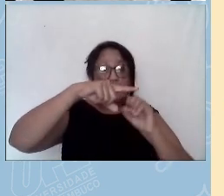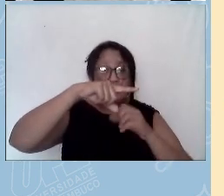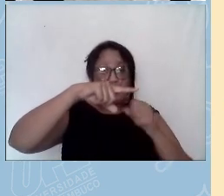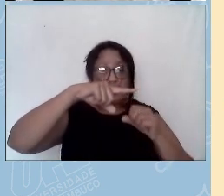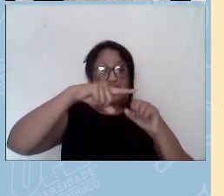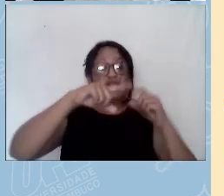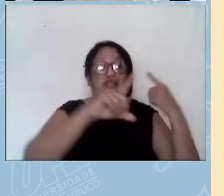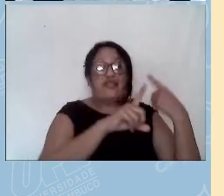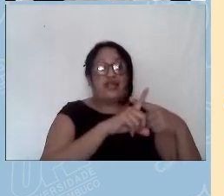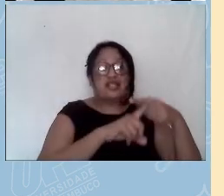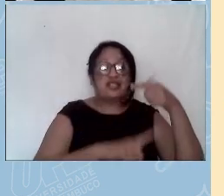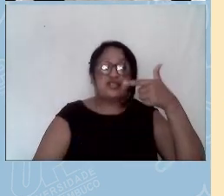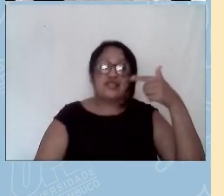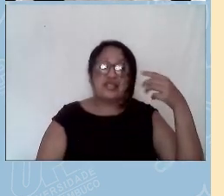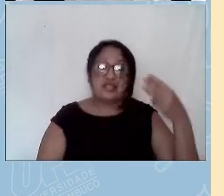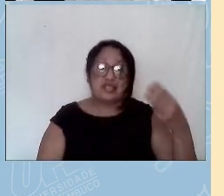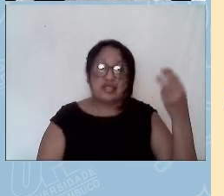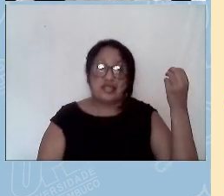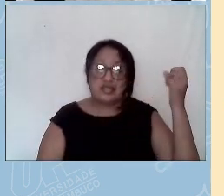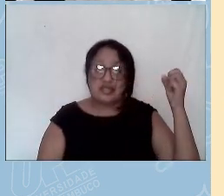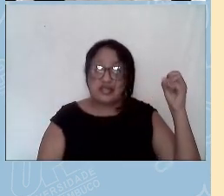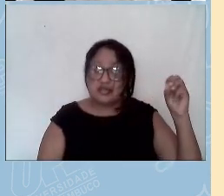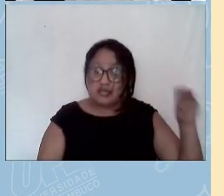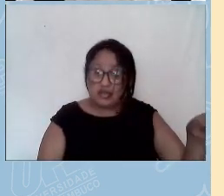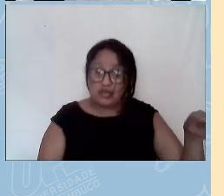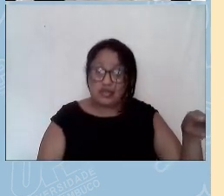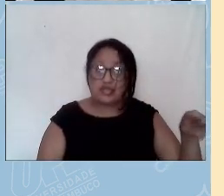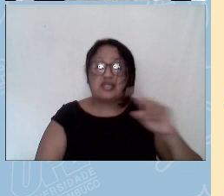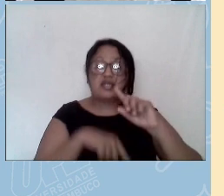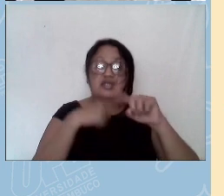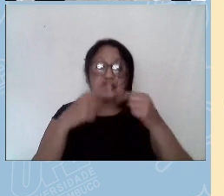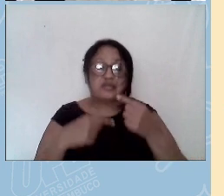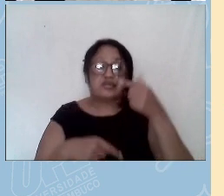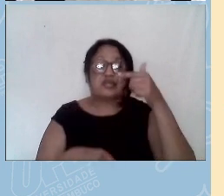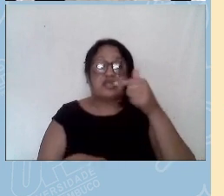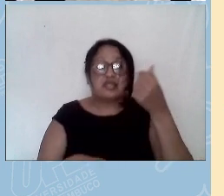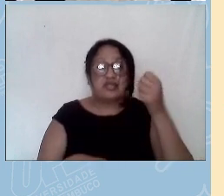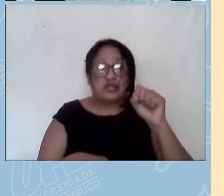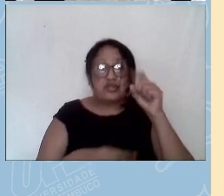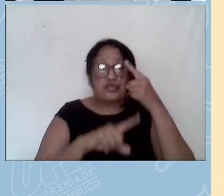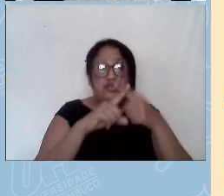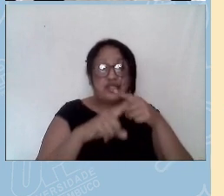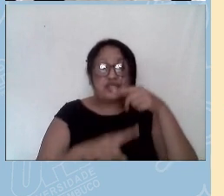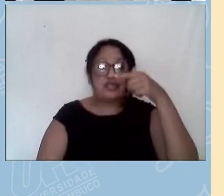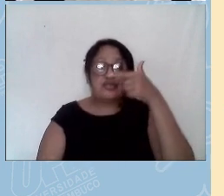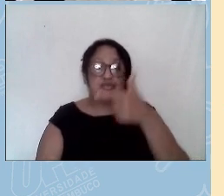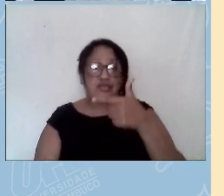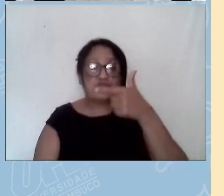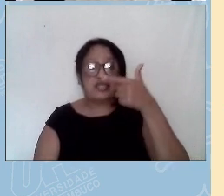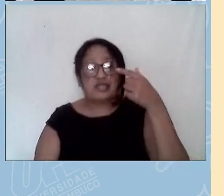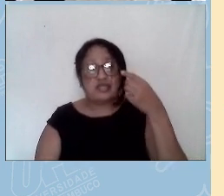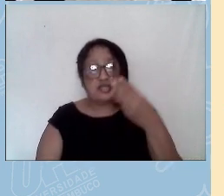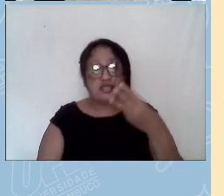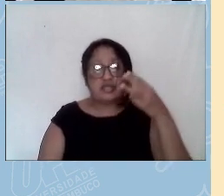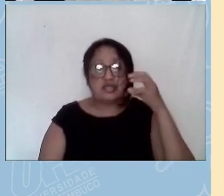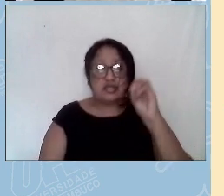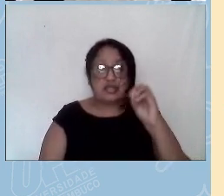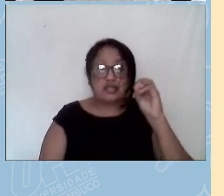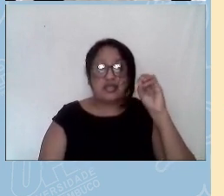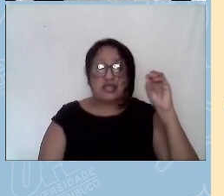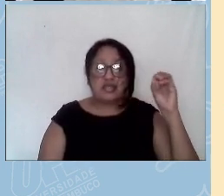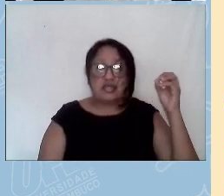no final retomar o número inicial de 23 milhões quando a gente faz esse cálculo